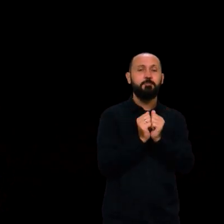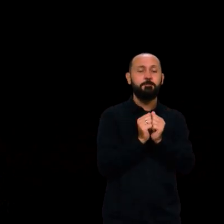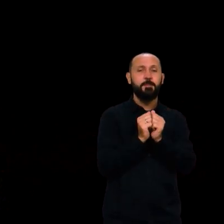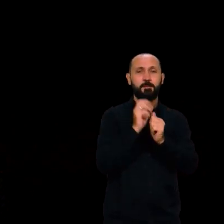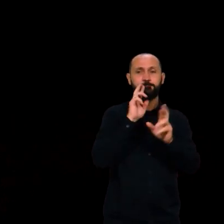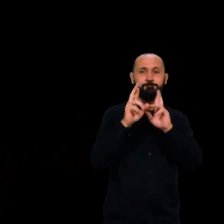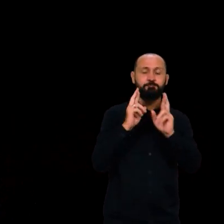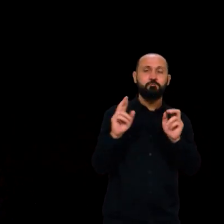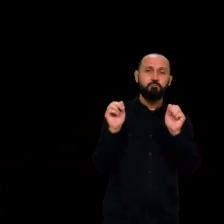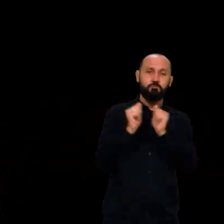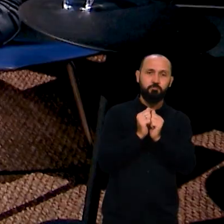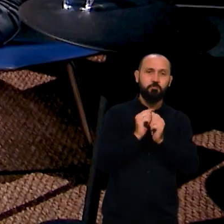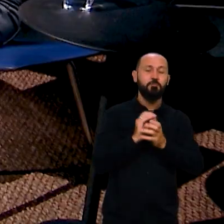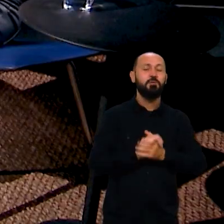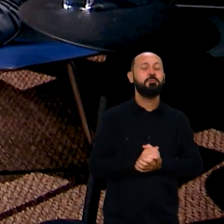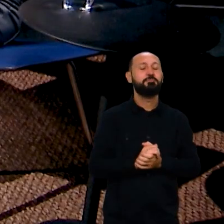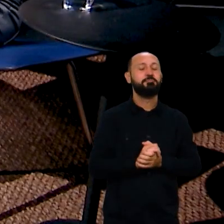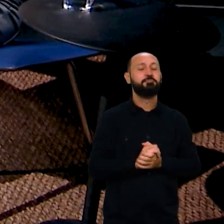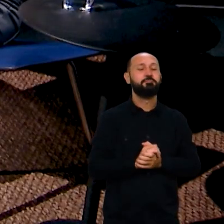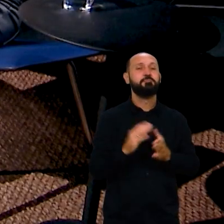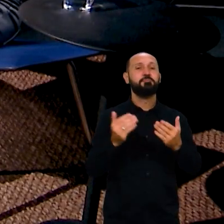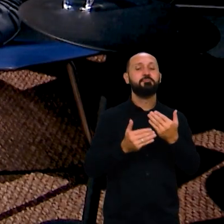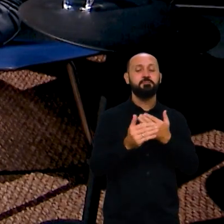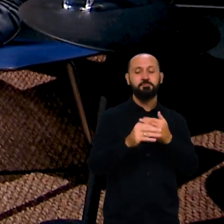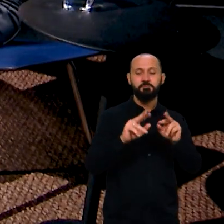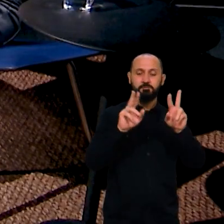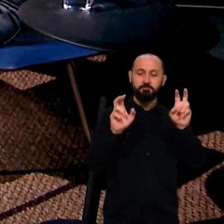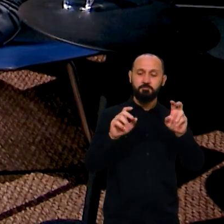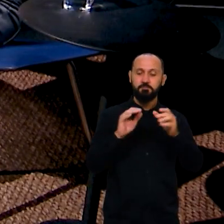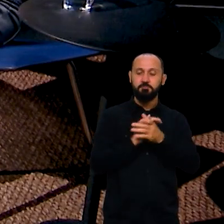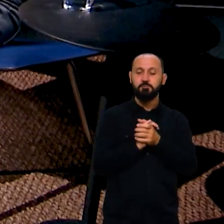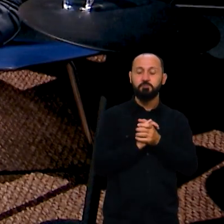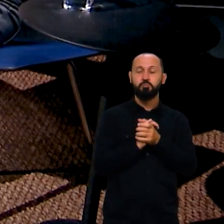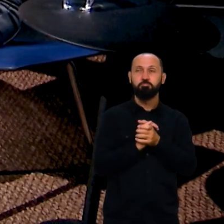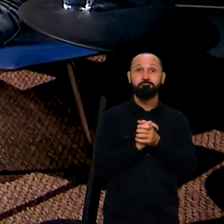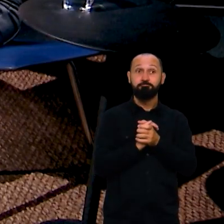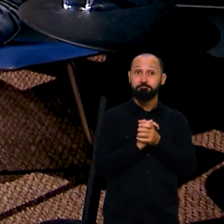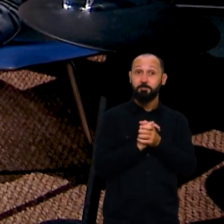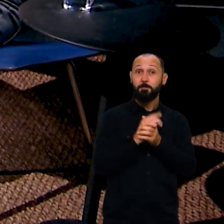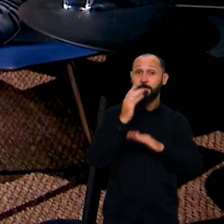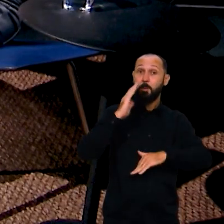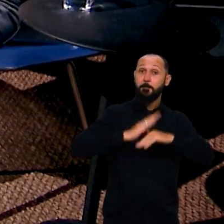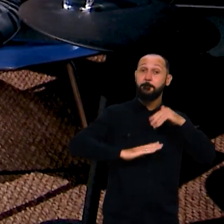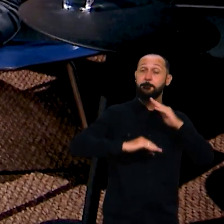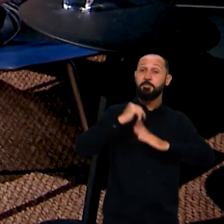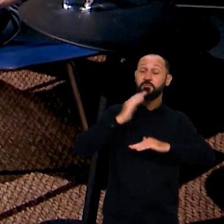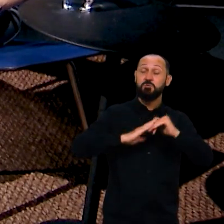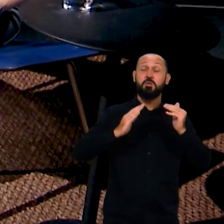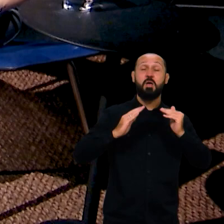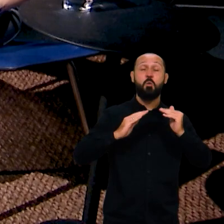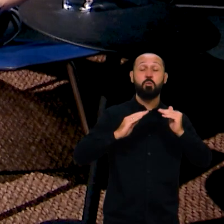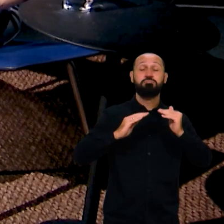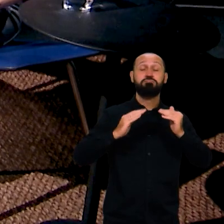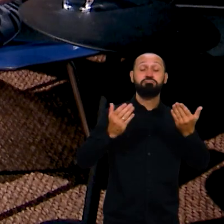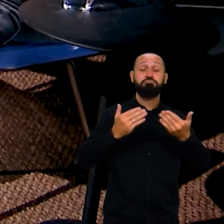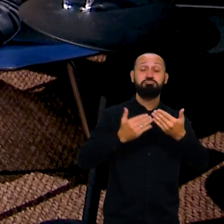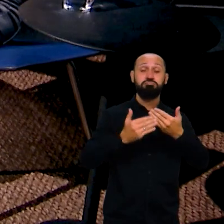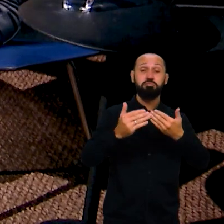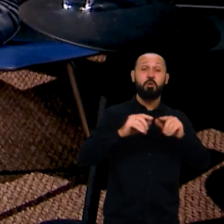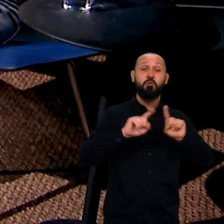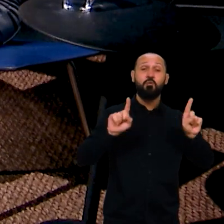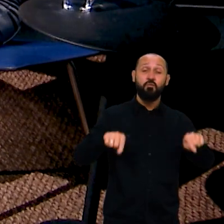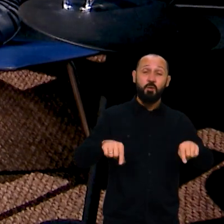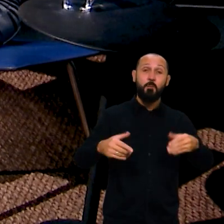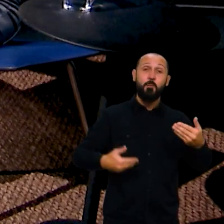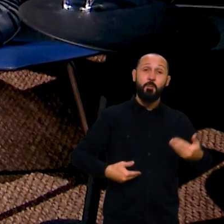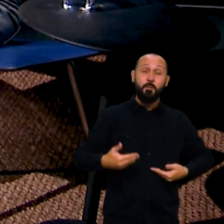juntos e o resultado é nosso. Bom, e agora também a respeito dessa questão do profissional servidor público